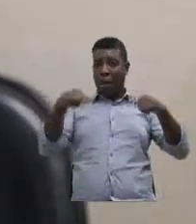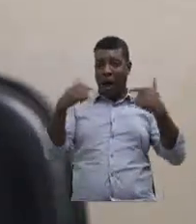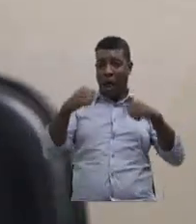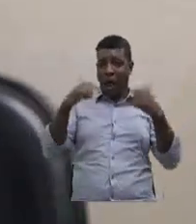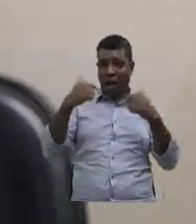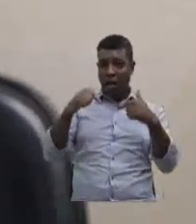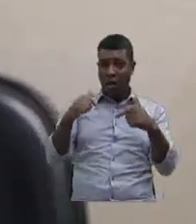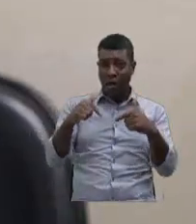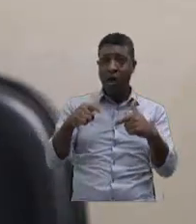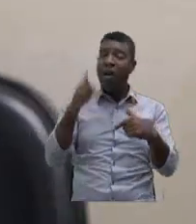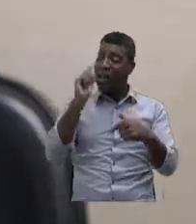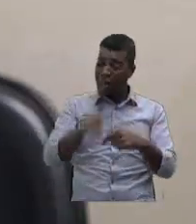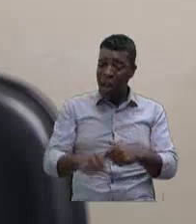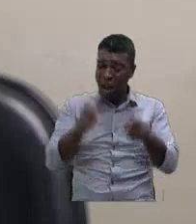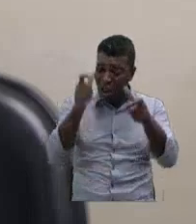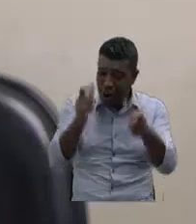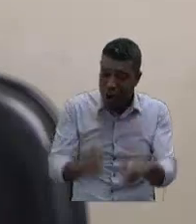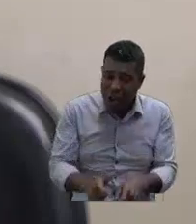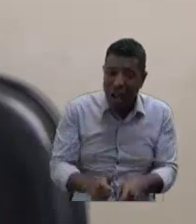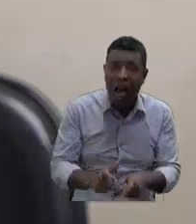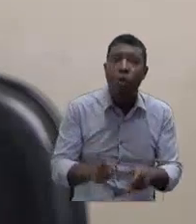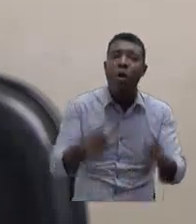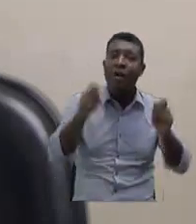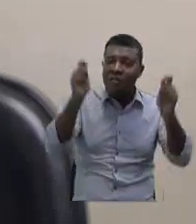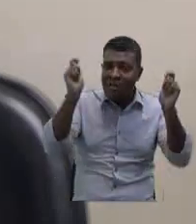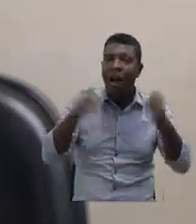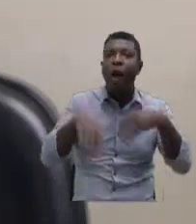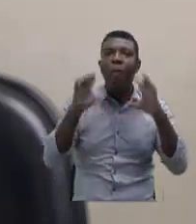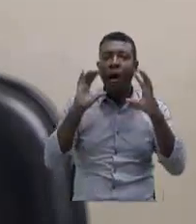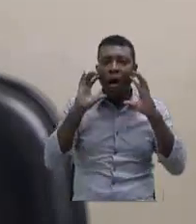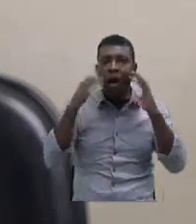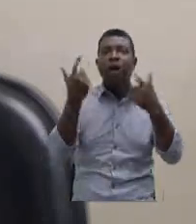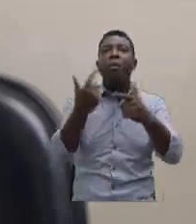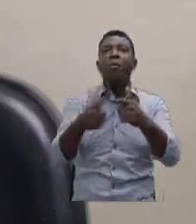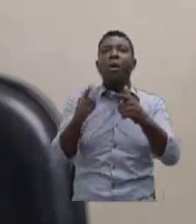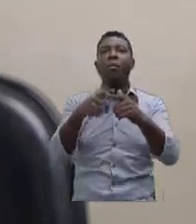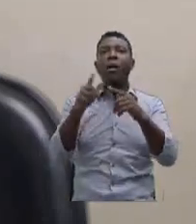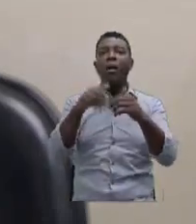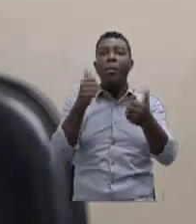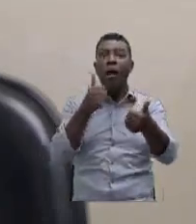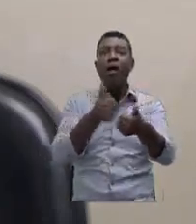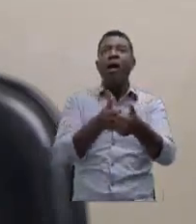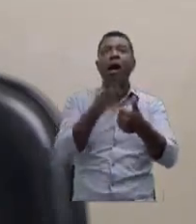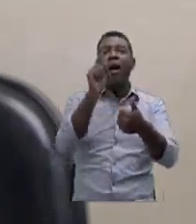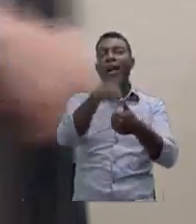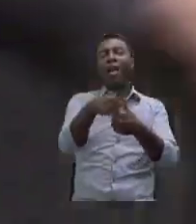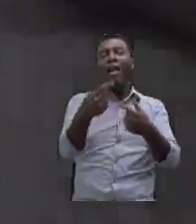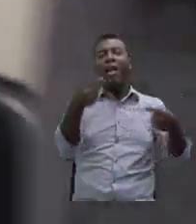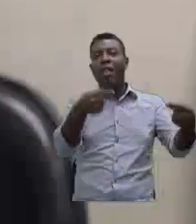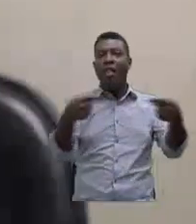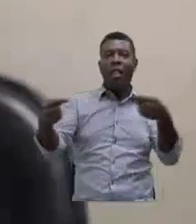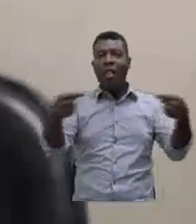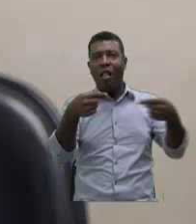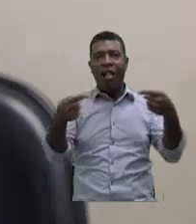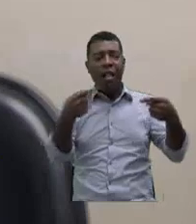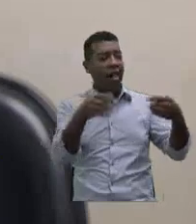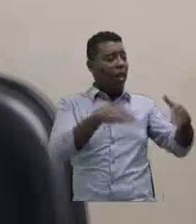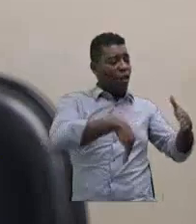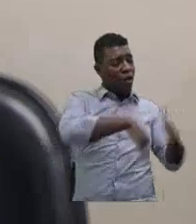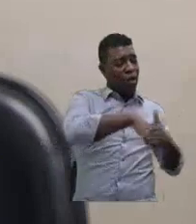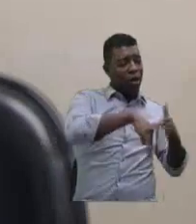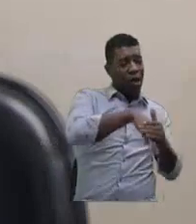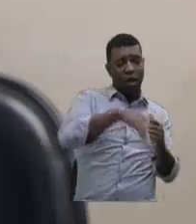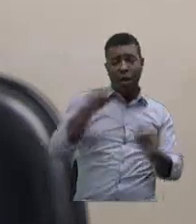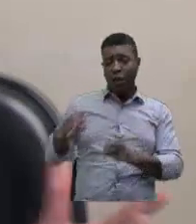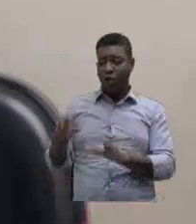é um grande local para solucionar esse grande impasse que está aí em voga o tempo todo, que é a questão aí dos jogos e dos shows no